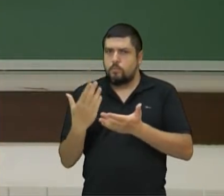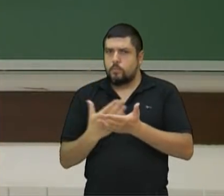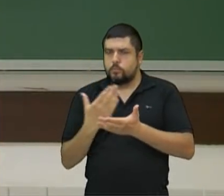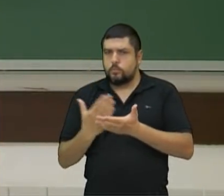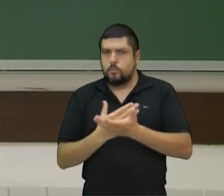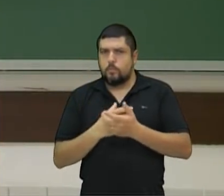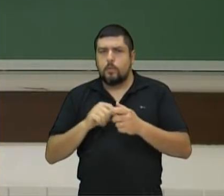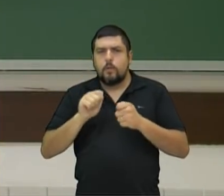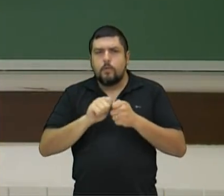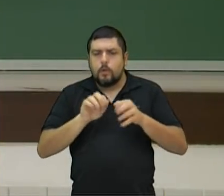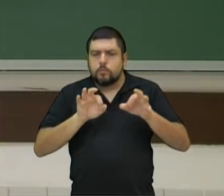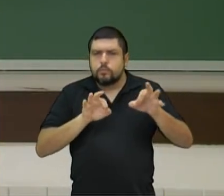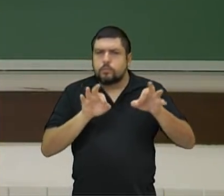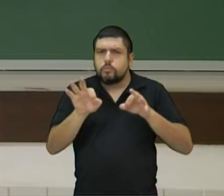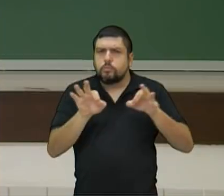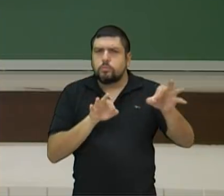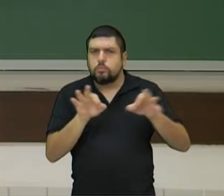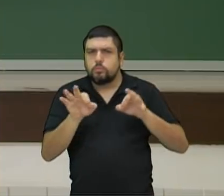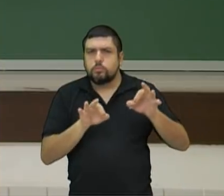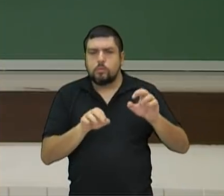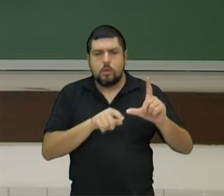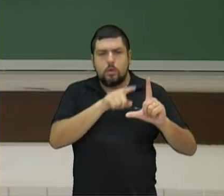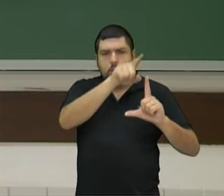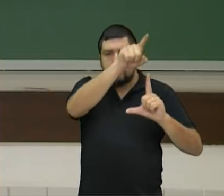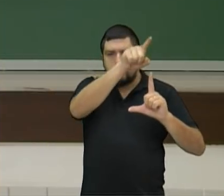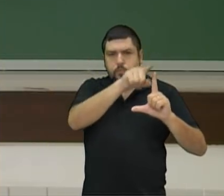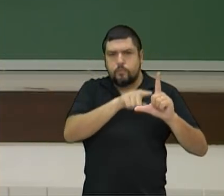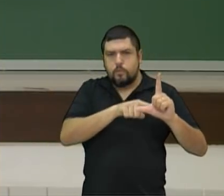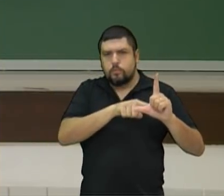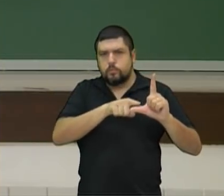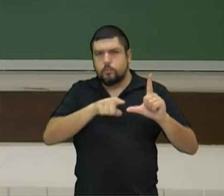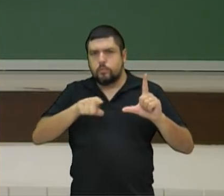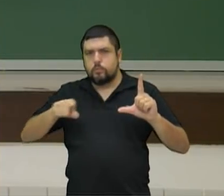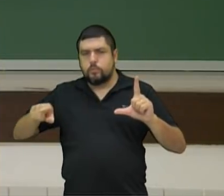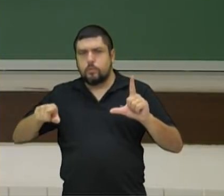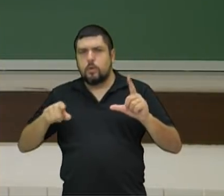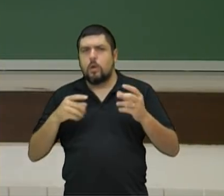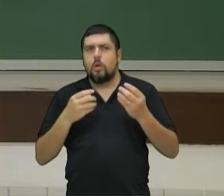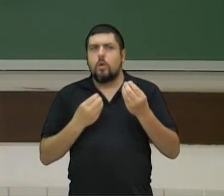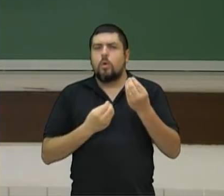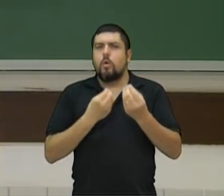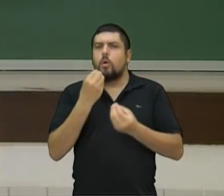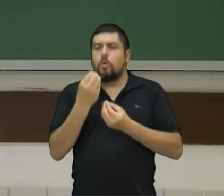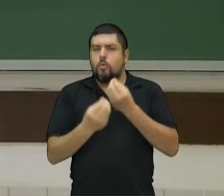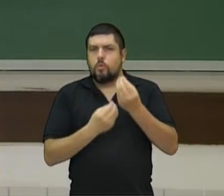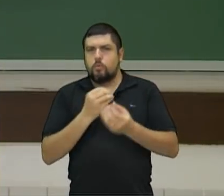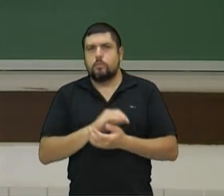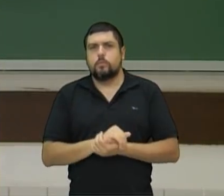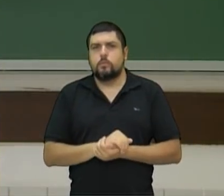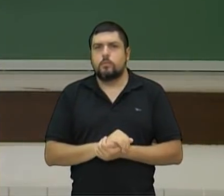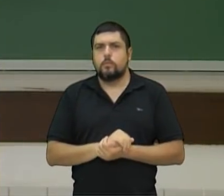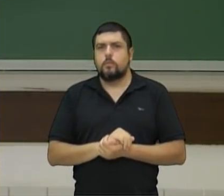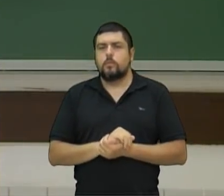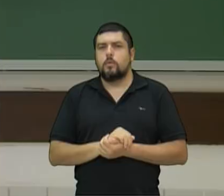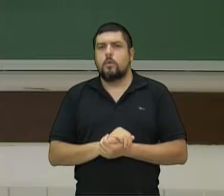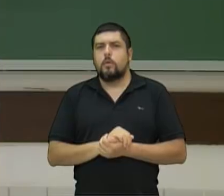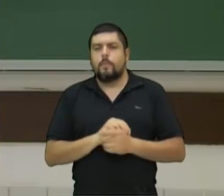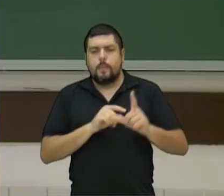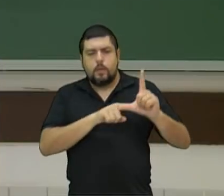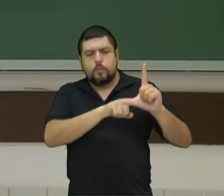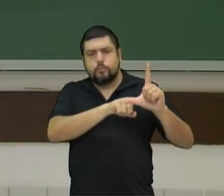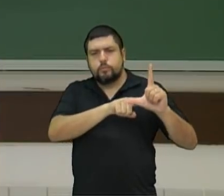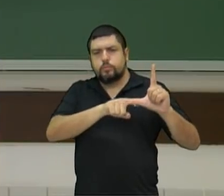plano cartesiano. Lembrando que para construir esse plano, vocês vão fazer o seguinte. Vocês vêm aqui na coluna do x. Quais valores